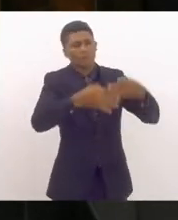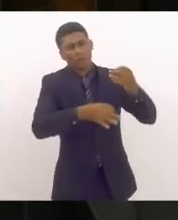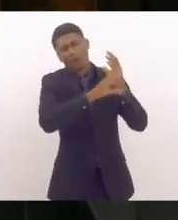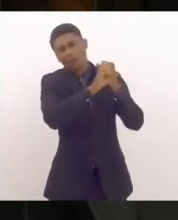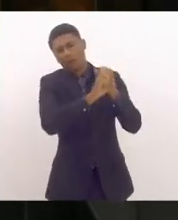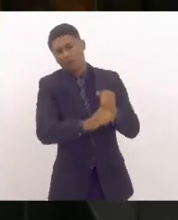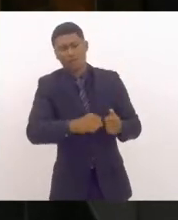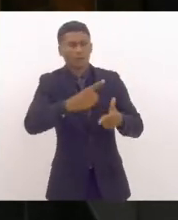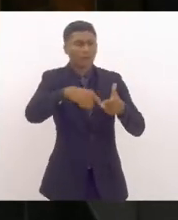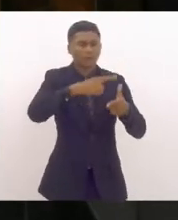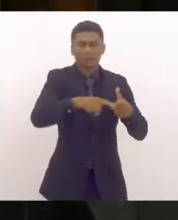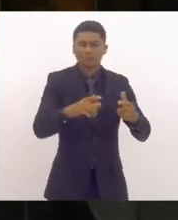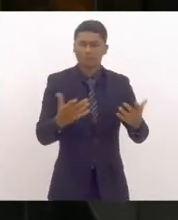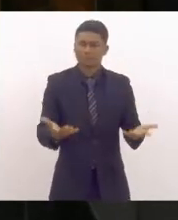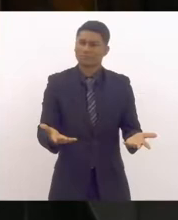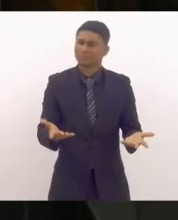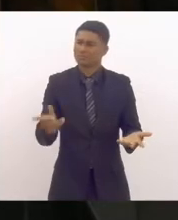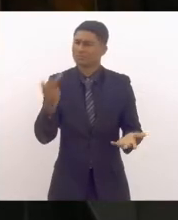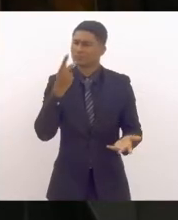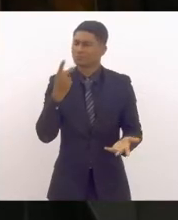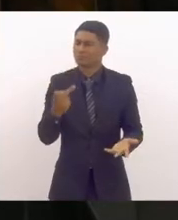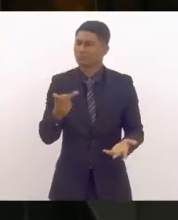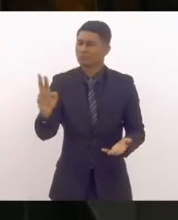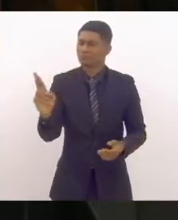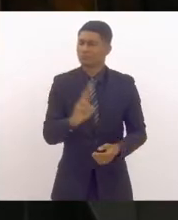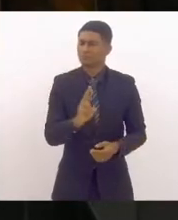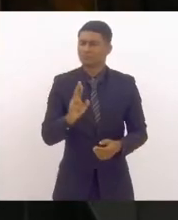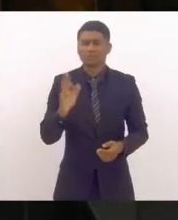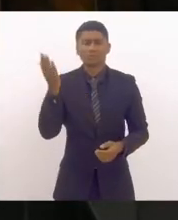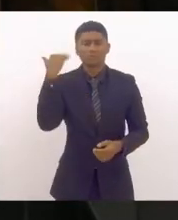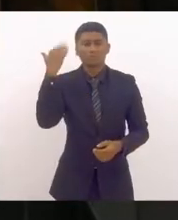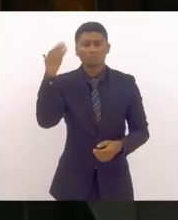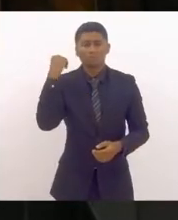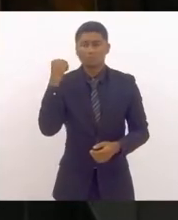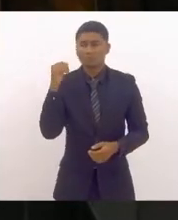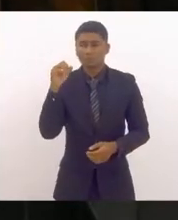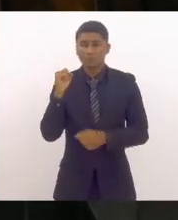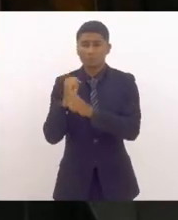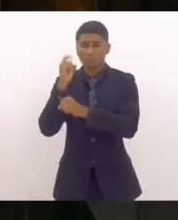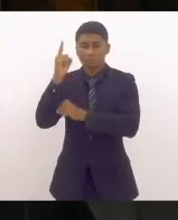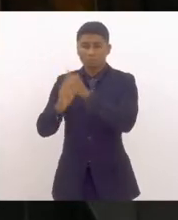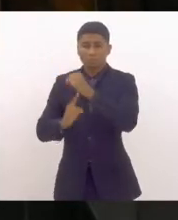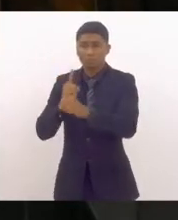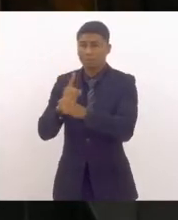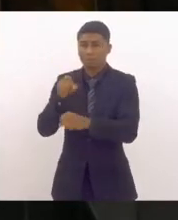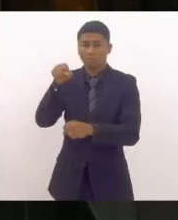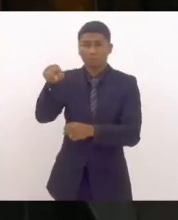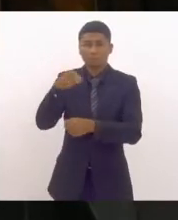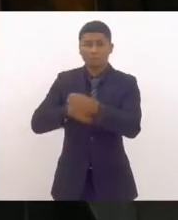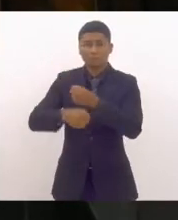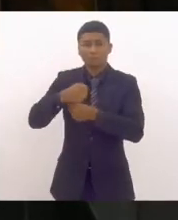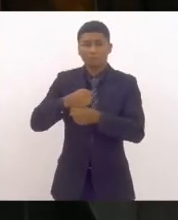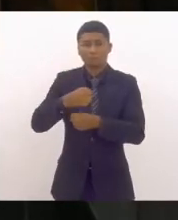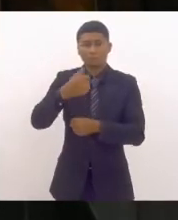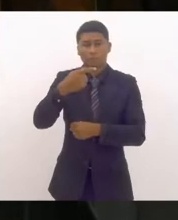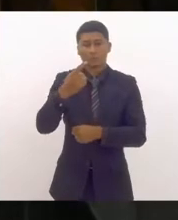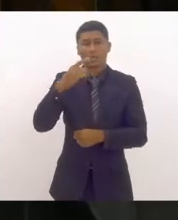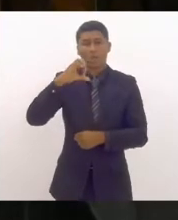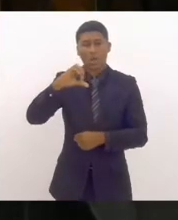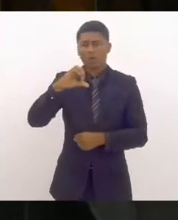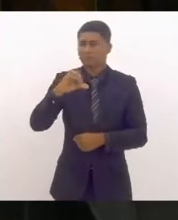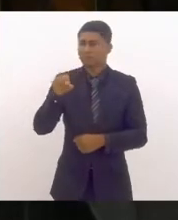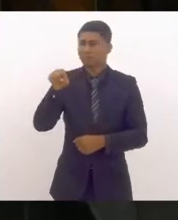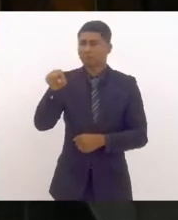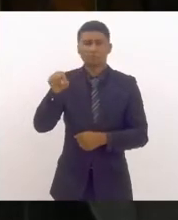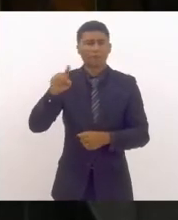mas senti ouvir desde o primeiro ano que começou essa gestante 2019 e o